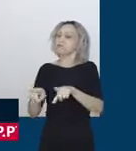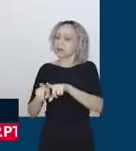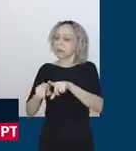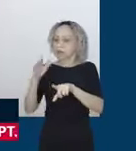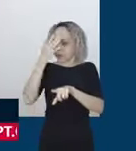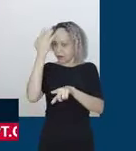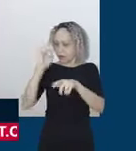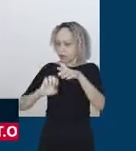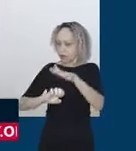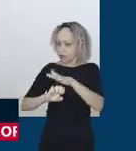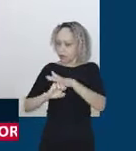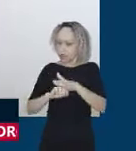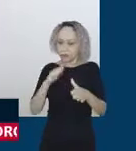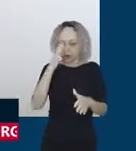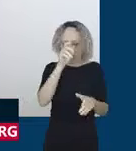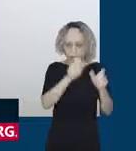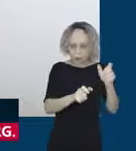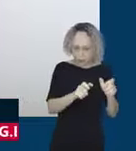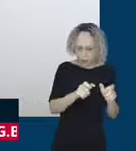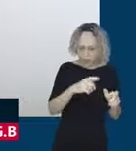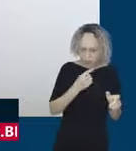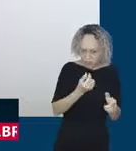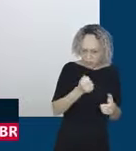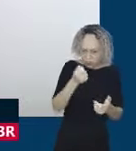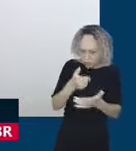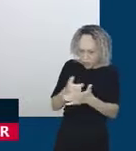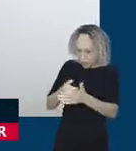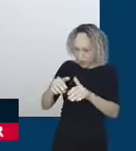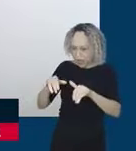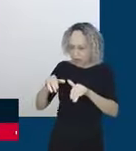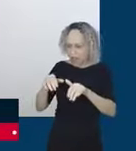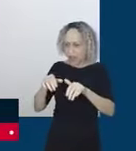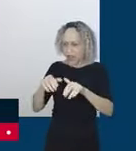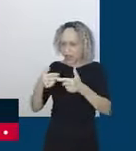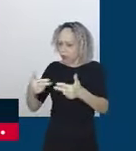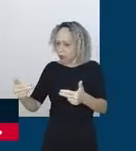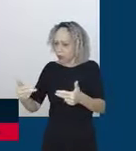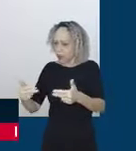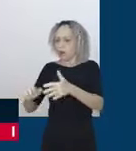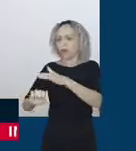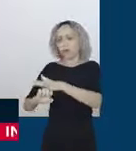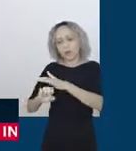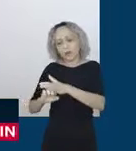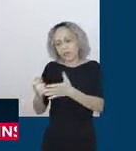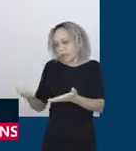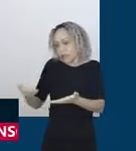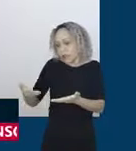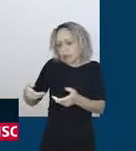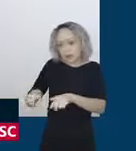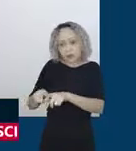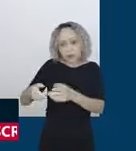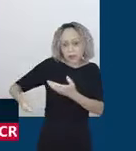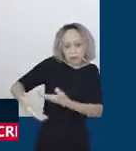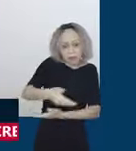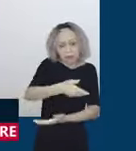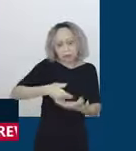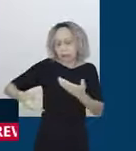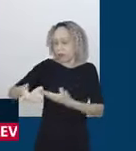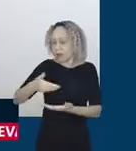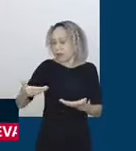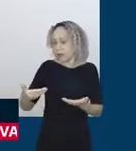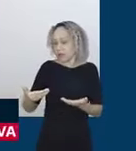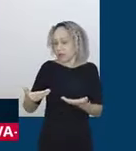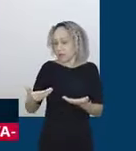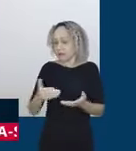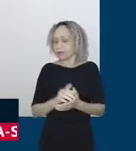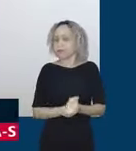comprar, ele naturalmente vai poder produzir, inclusive, mais em grande escala. Foi uma bela de uma